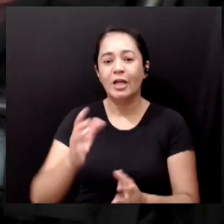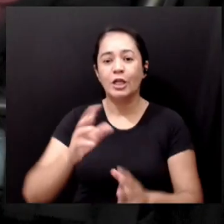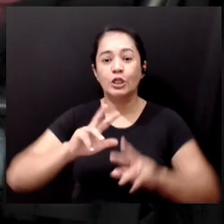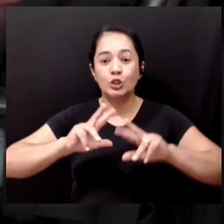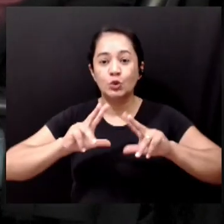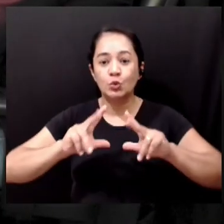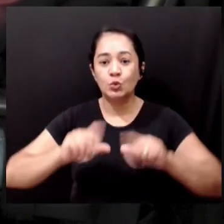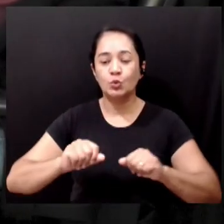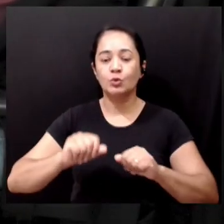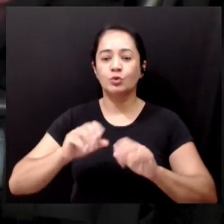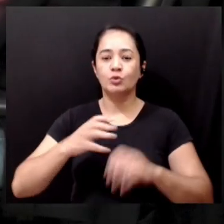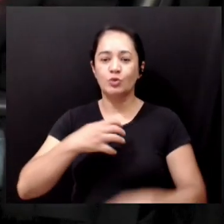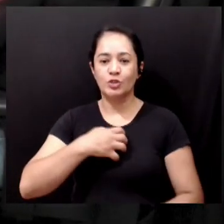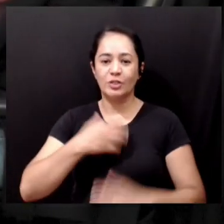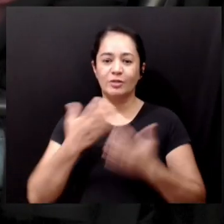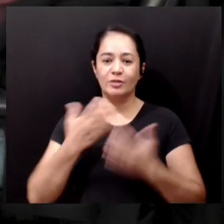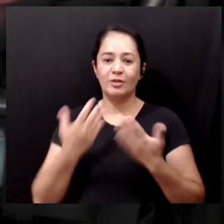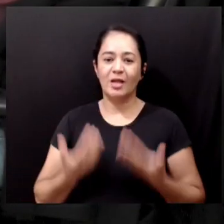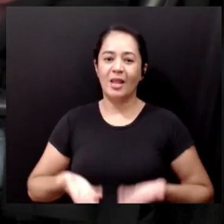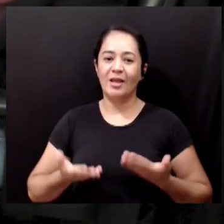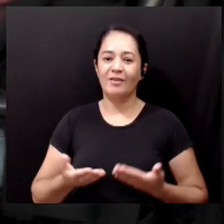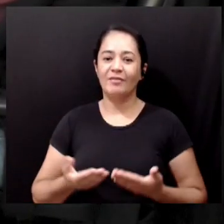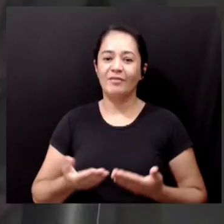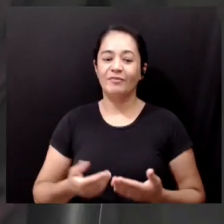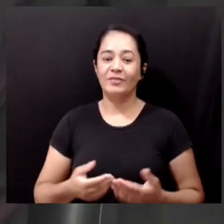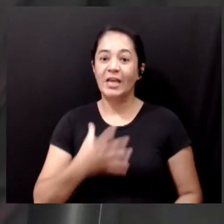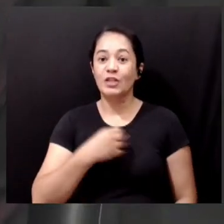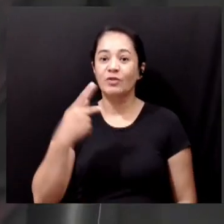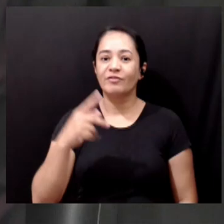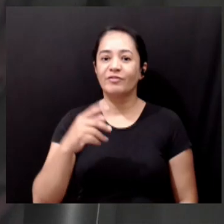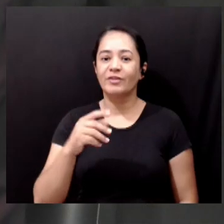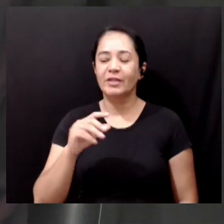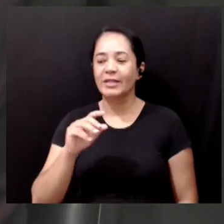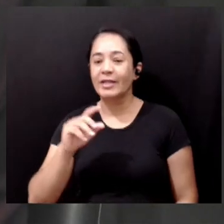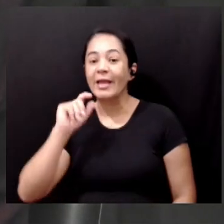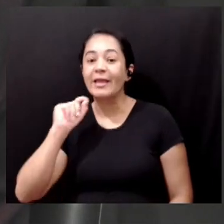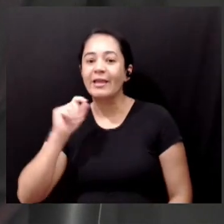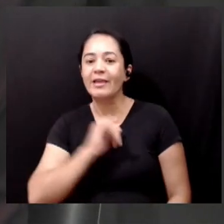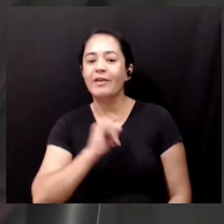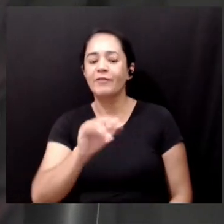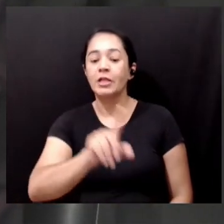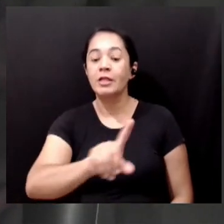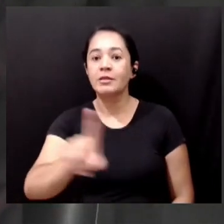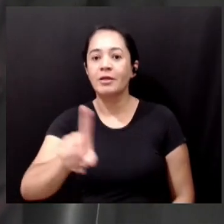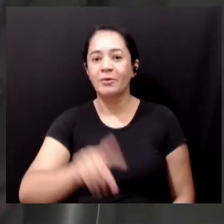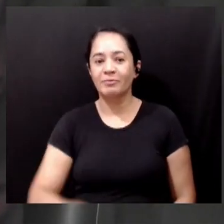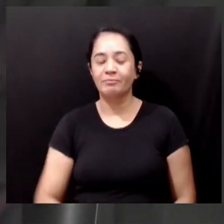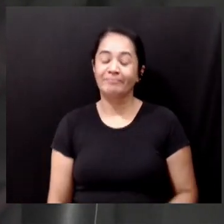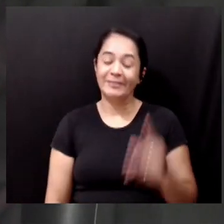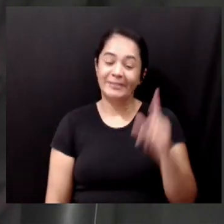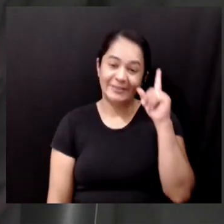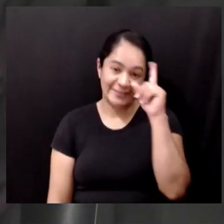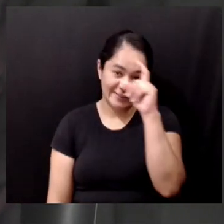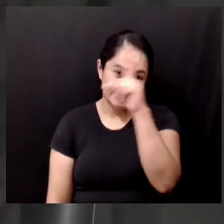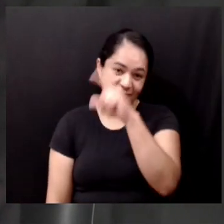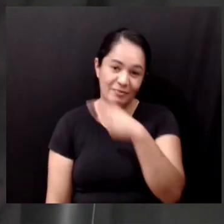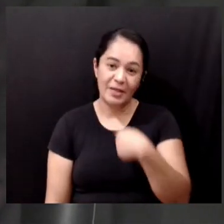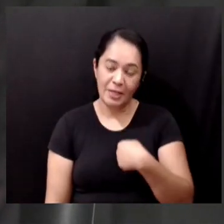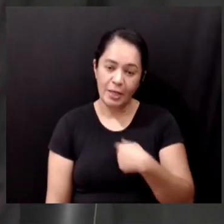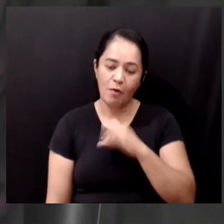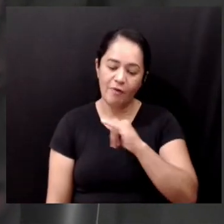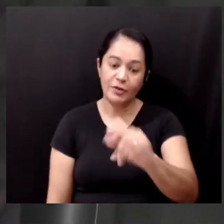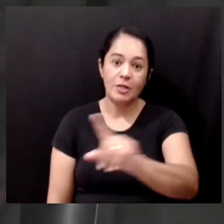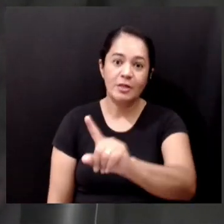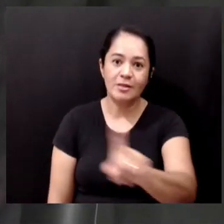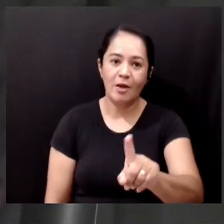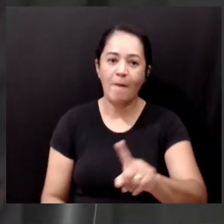Sofia? Aí é difícil, né? Porque falar não para essa preciosidade é difícil. Eu tenho falado mais não para ela, mas a mãe durante bom tempo falou